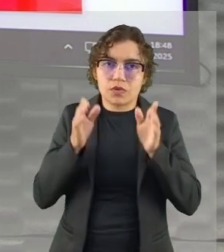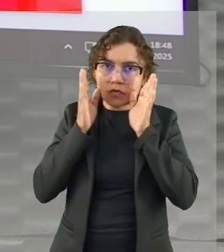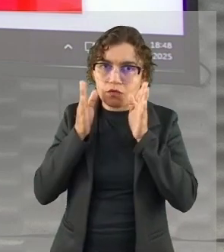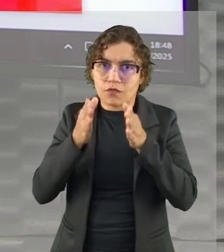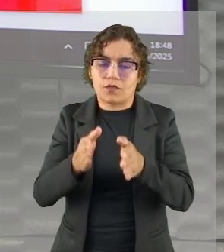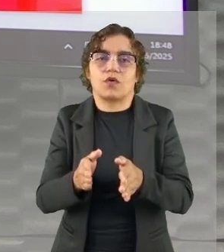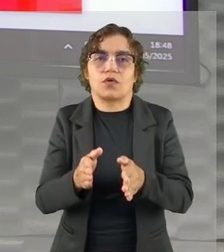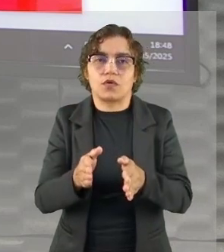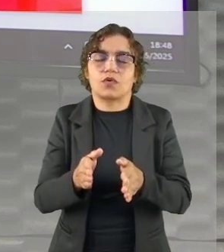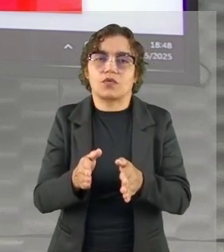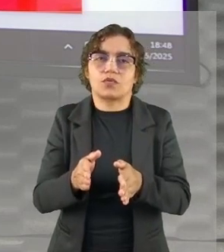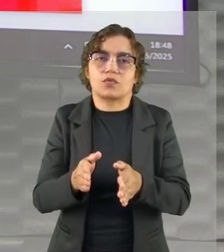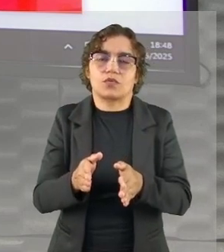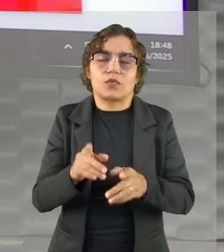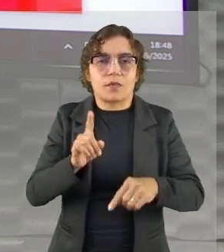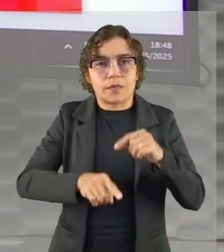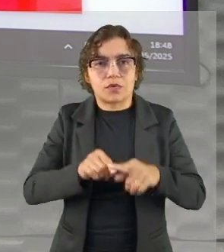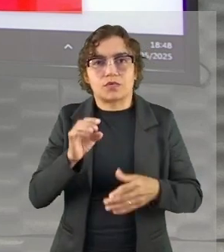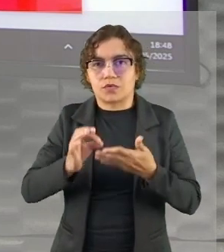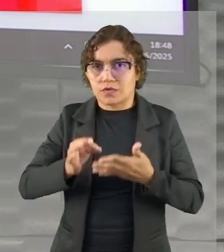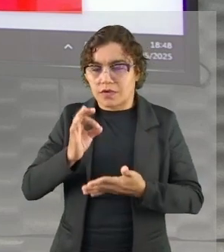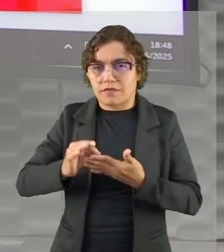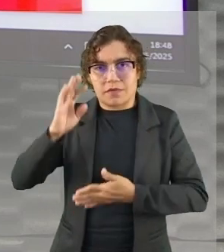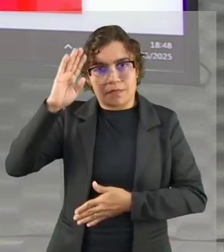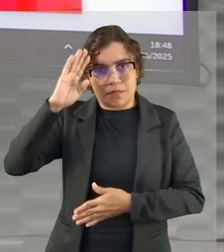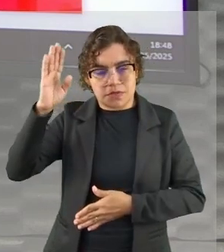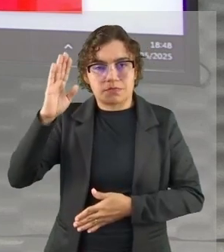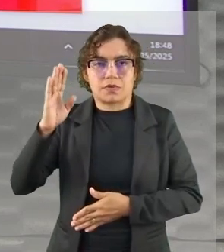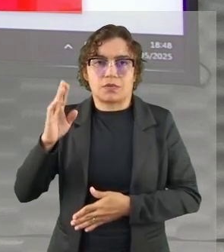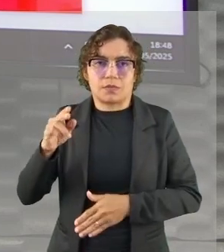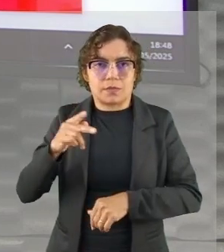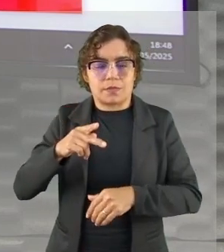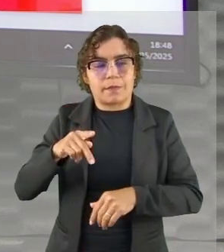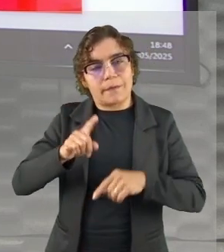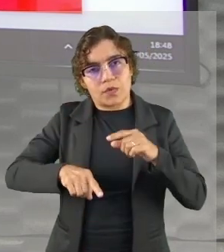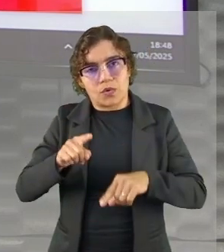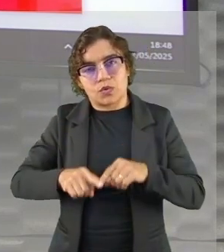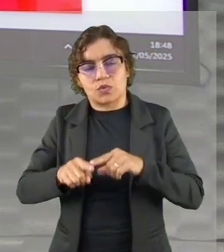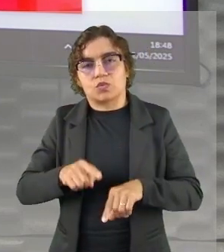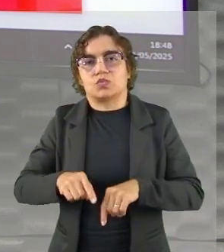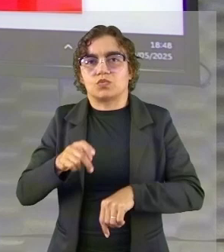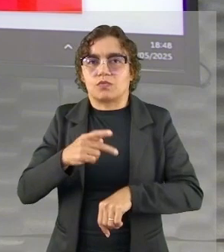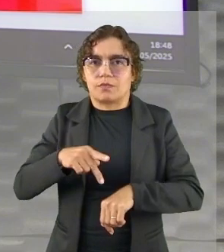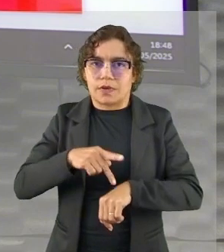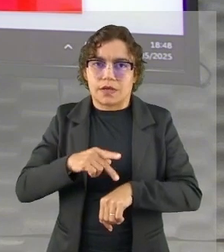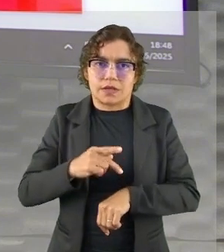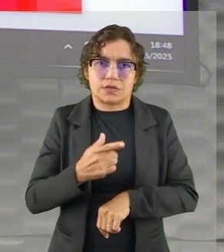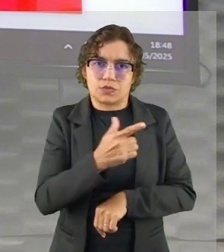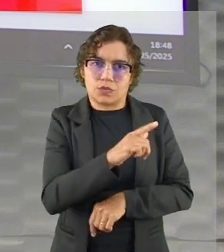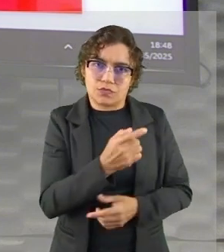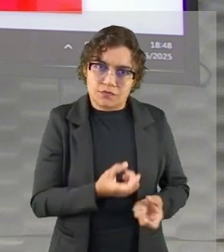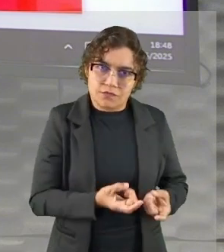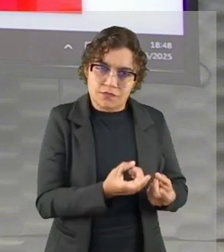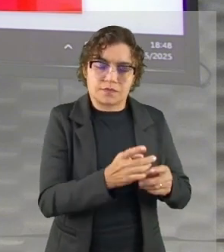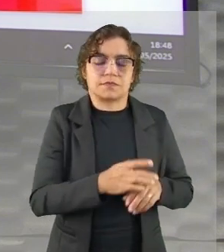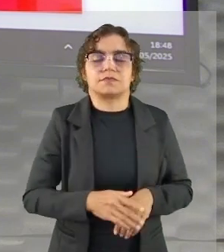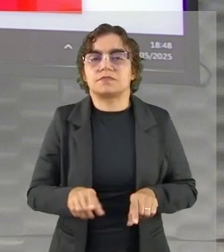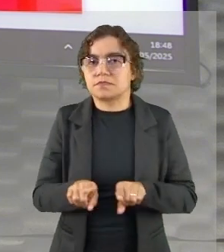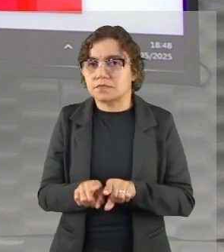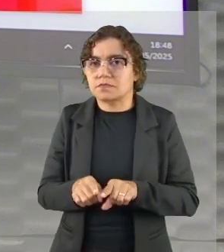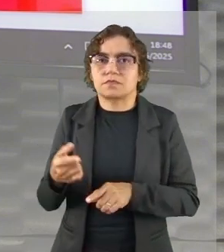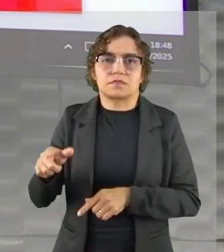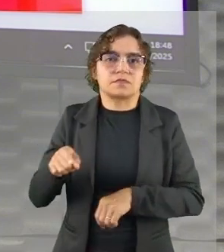do produto café, que era o principal produto de exportação no país naquele momento. Mas vamos ver outros momentos